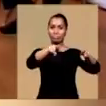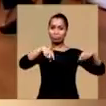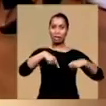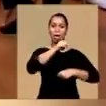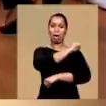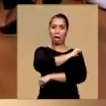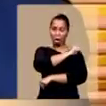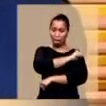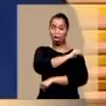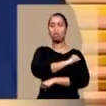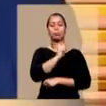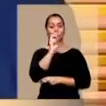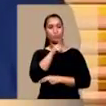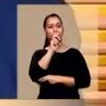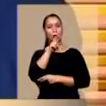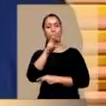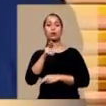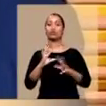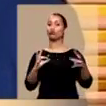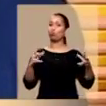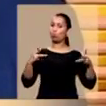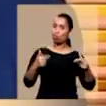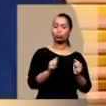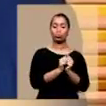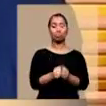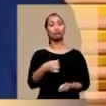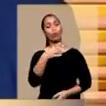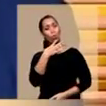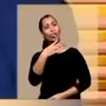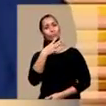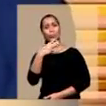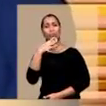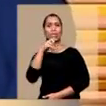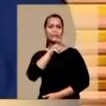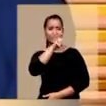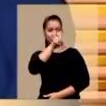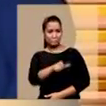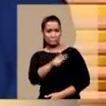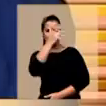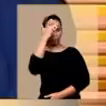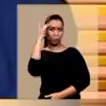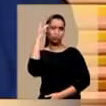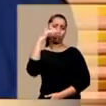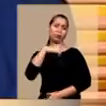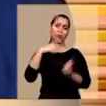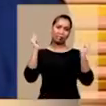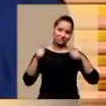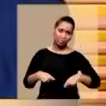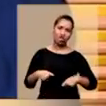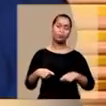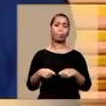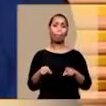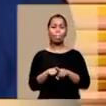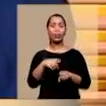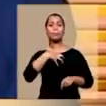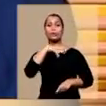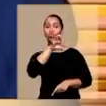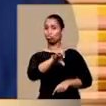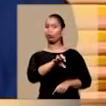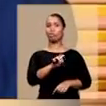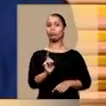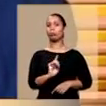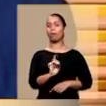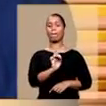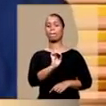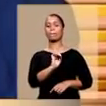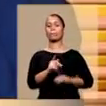durante os 3, 4 anos que a gente acompanhou todos eles, né, a gente conhece aquele que tem mais probabilidade pelo comportamento, né,